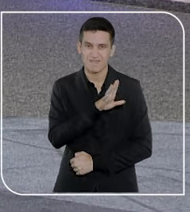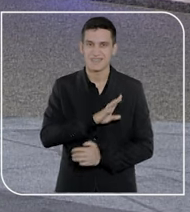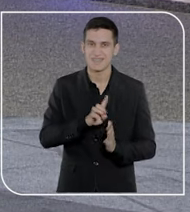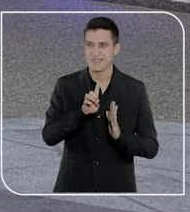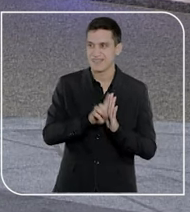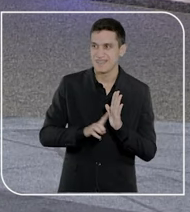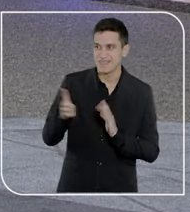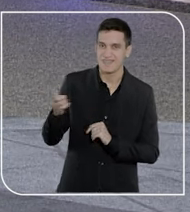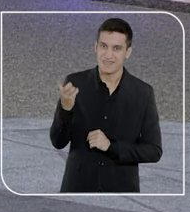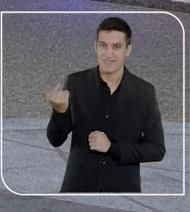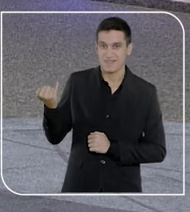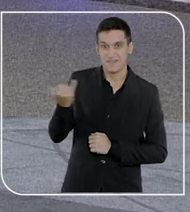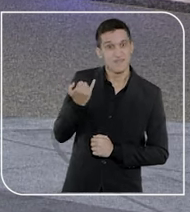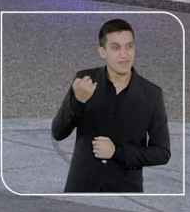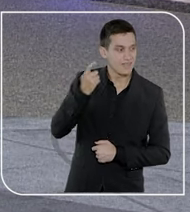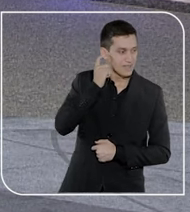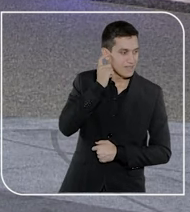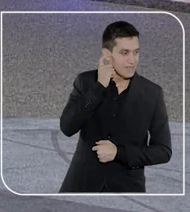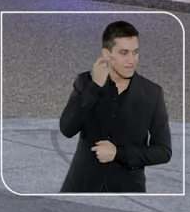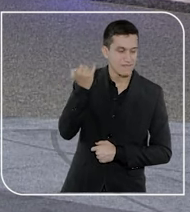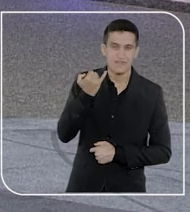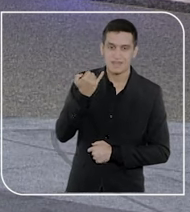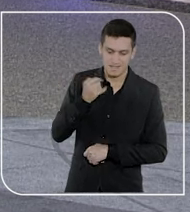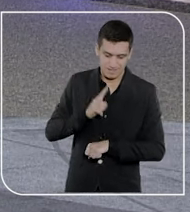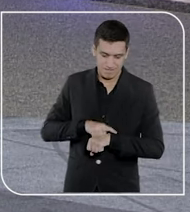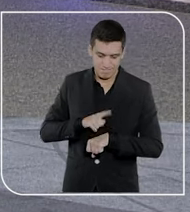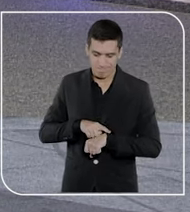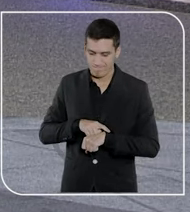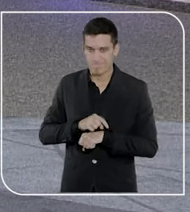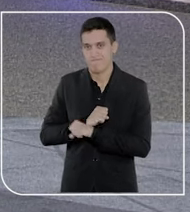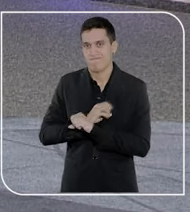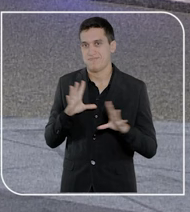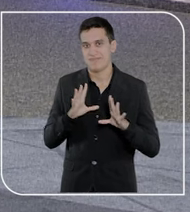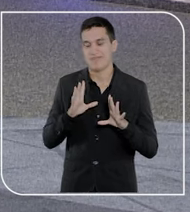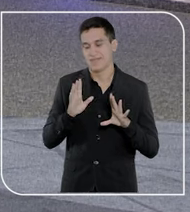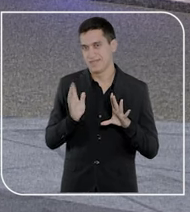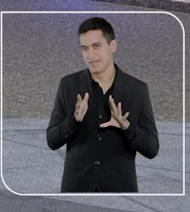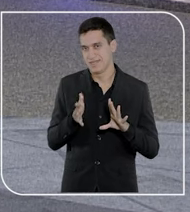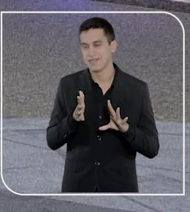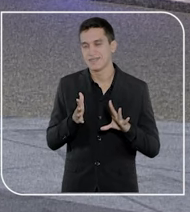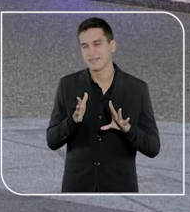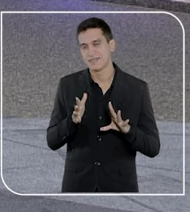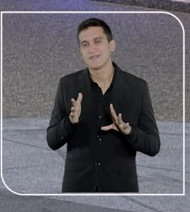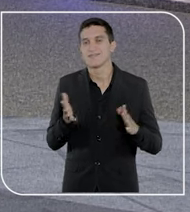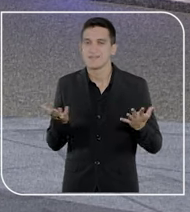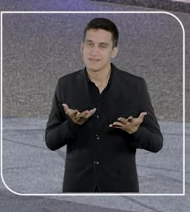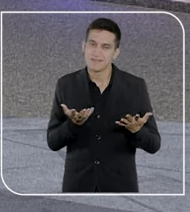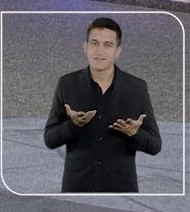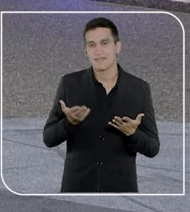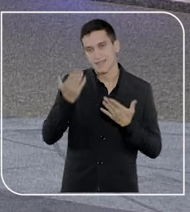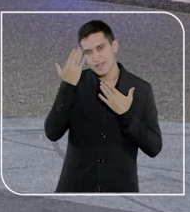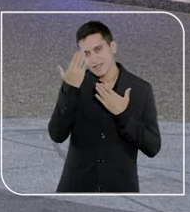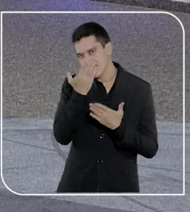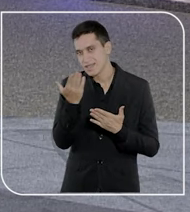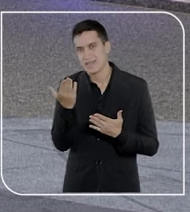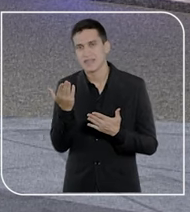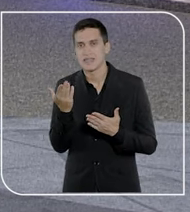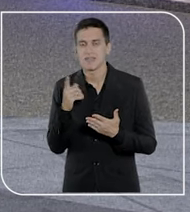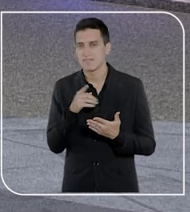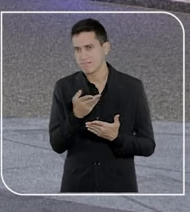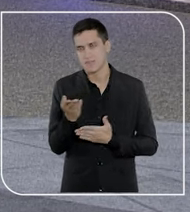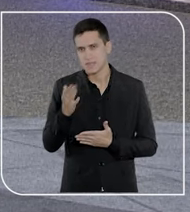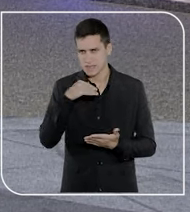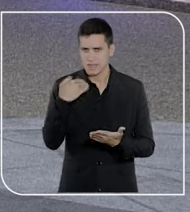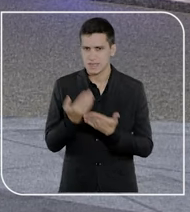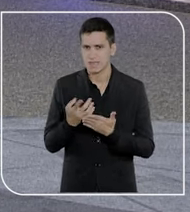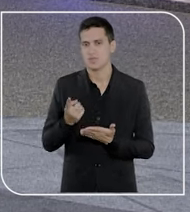diretora do programa já me soprou aqui no ponto que o nosso tempo, infelizmente, acabou. Só tenho a agradecer demais aqui a confiança